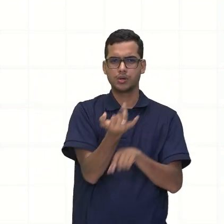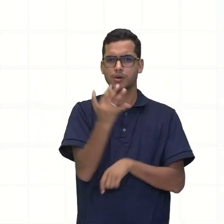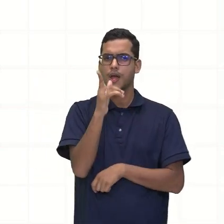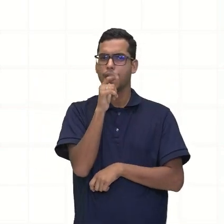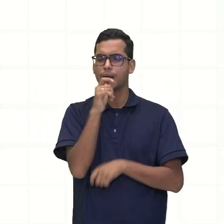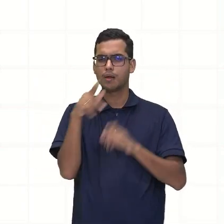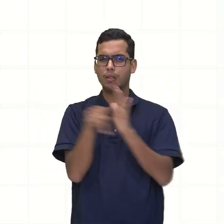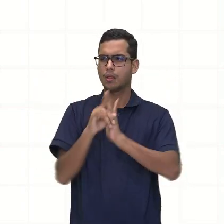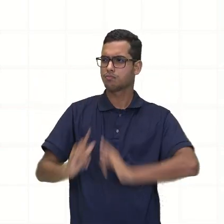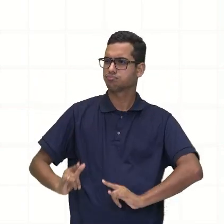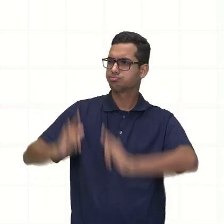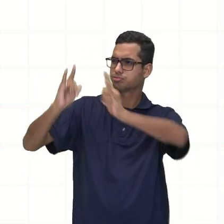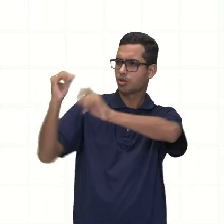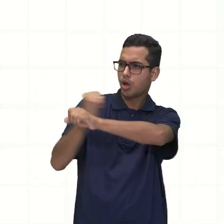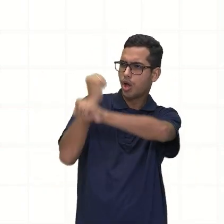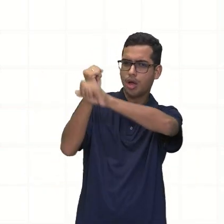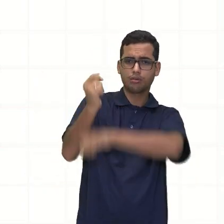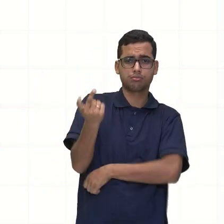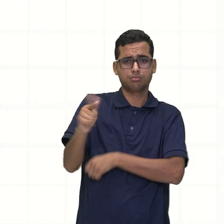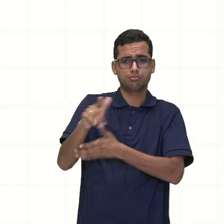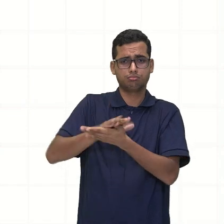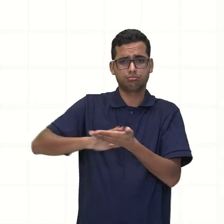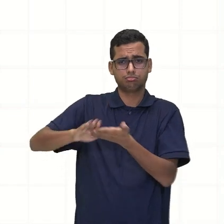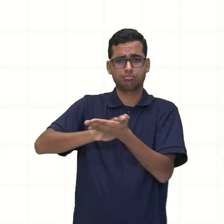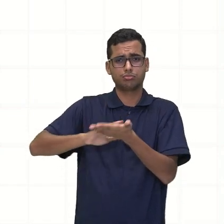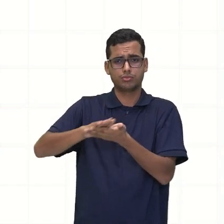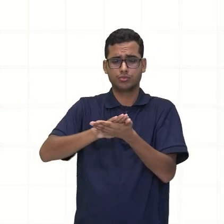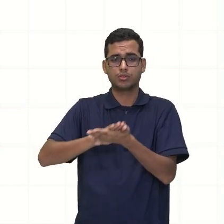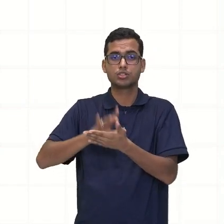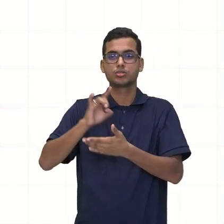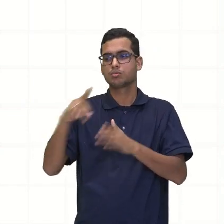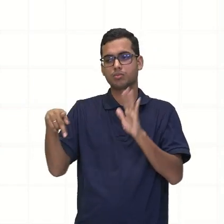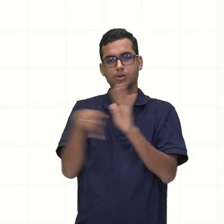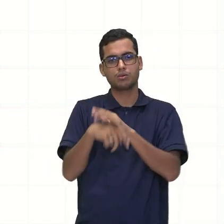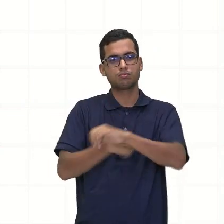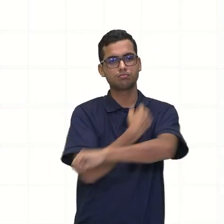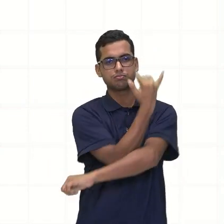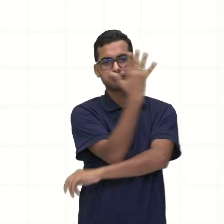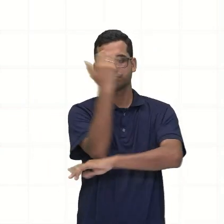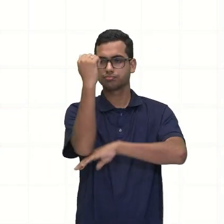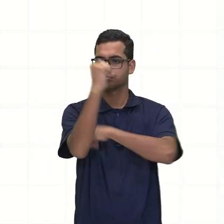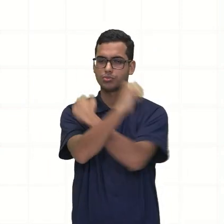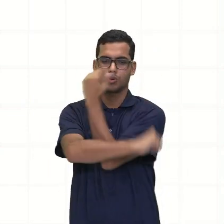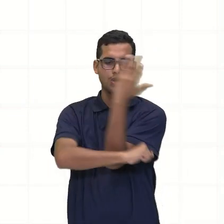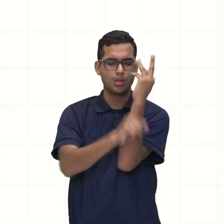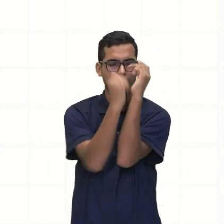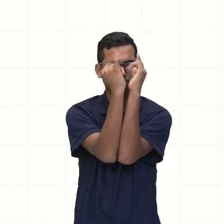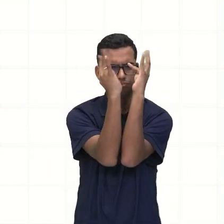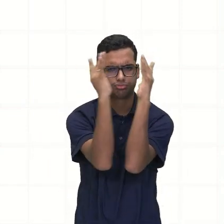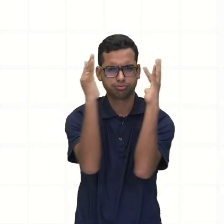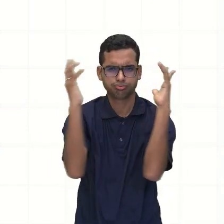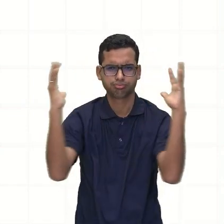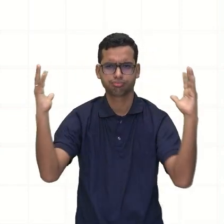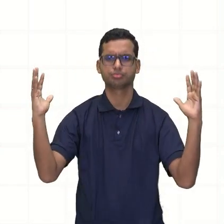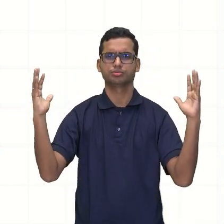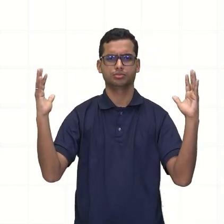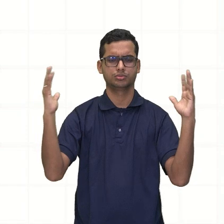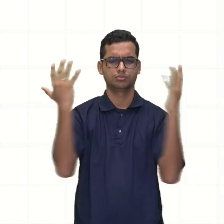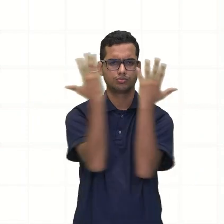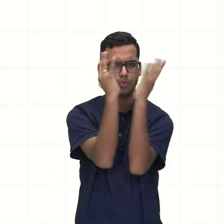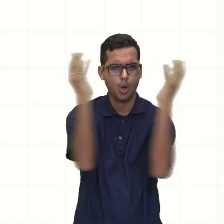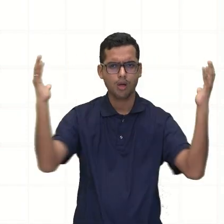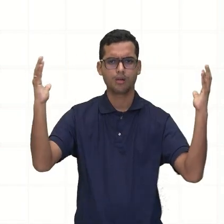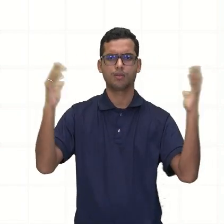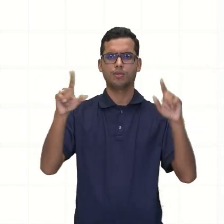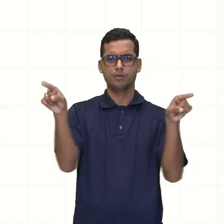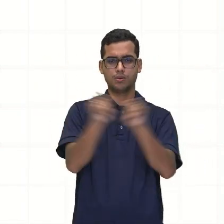prédios, né, construções, o processo de urbanização na floresta, tá bom? Então, nesse mapinha a gente percebe, né, o superúmido,